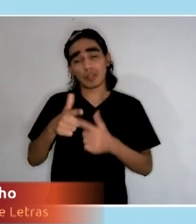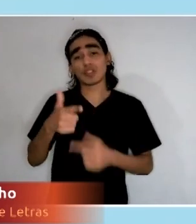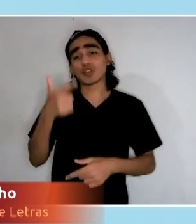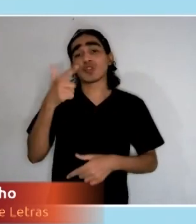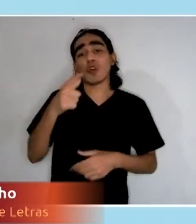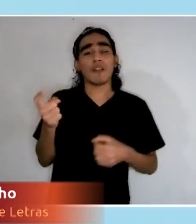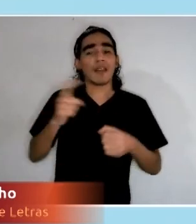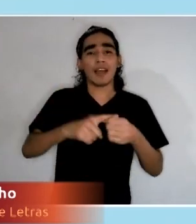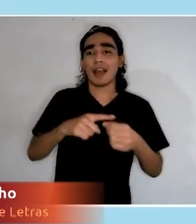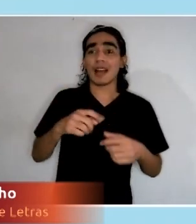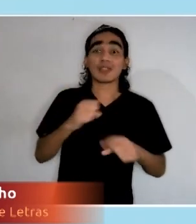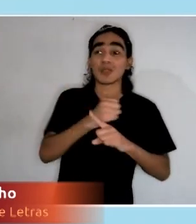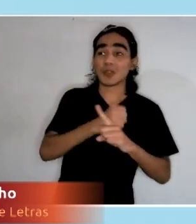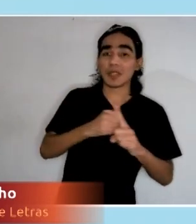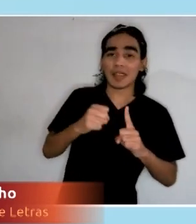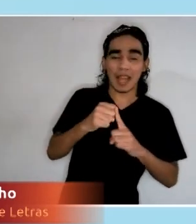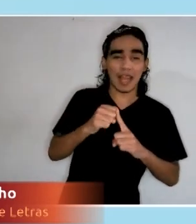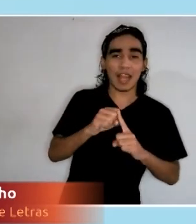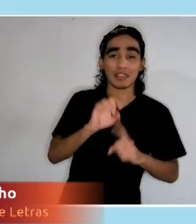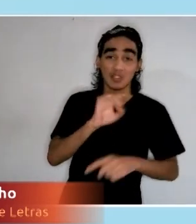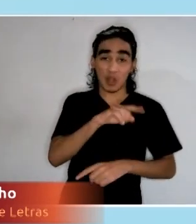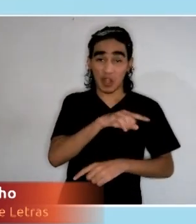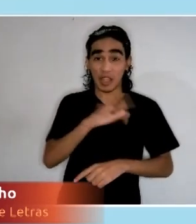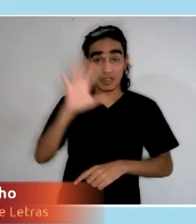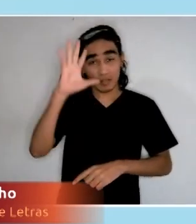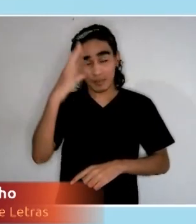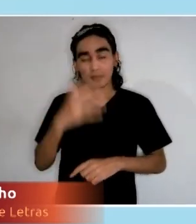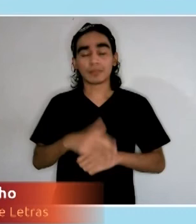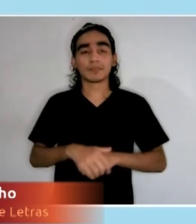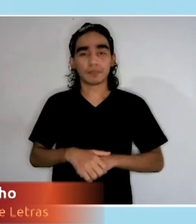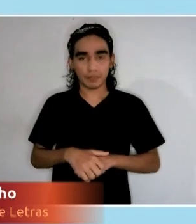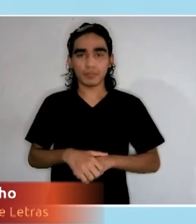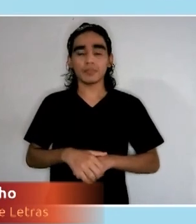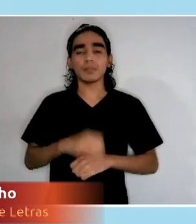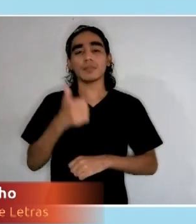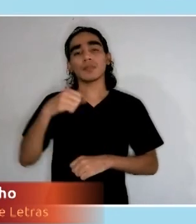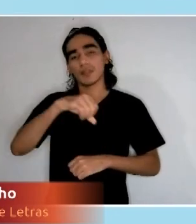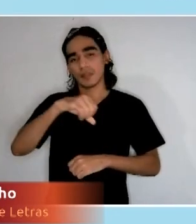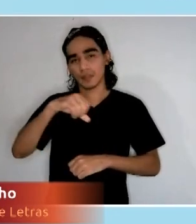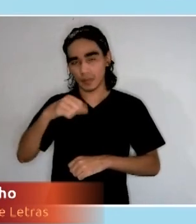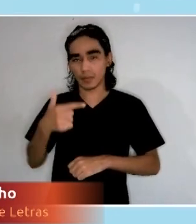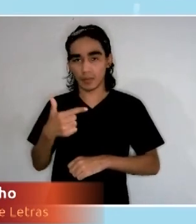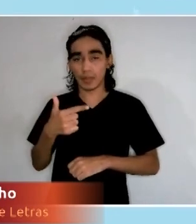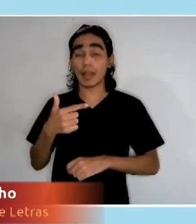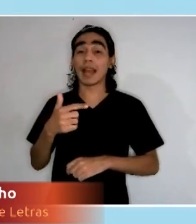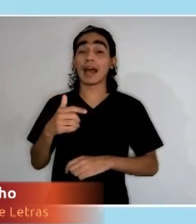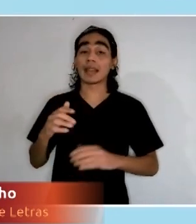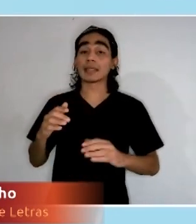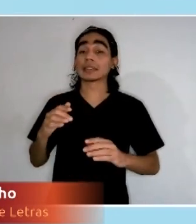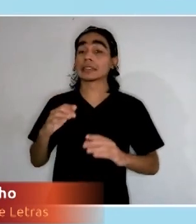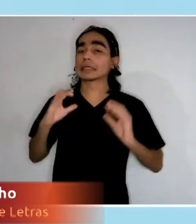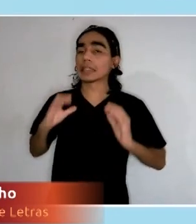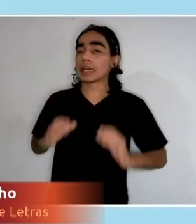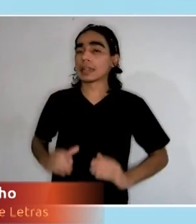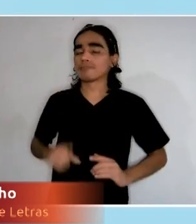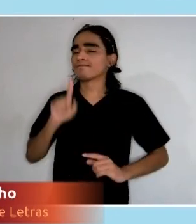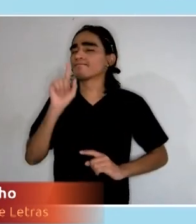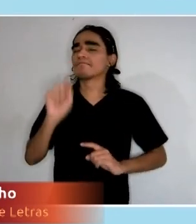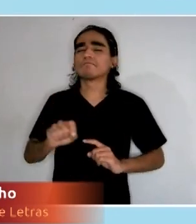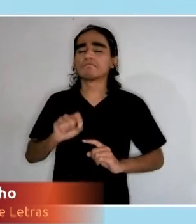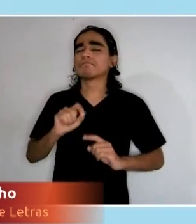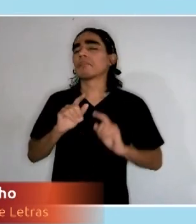que resolva isso, né? A mobilização de 92 com o Betinho, no Movimentação pela Cidadania contra a Fome e a Miséria pela Vida, foi sobretudo